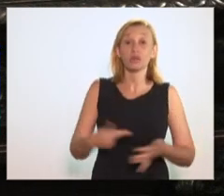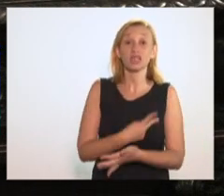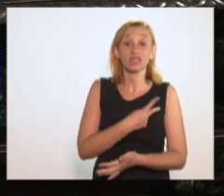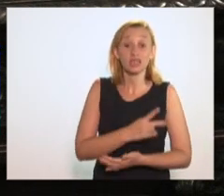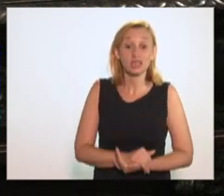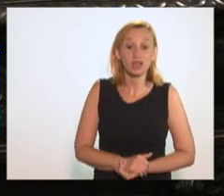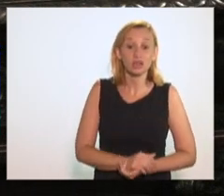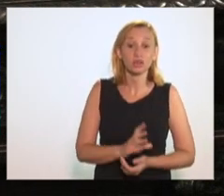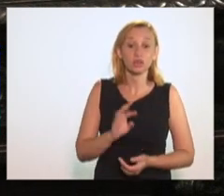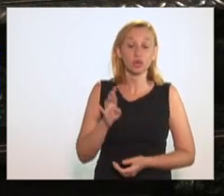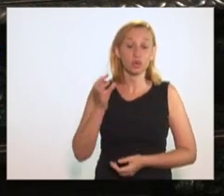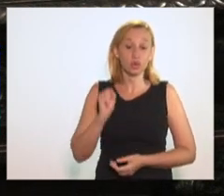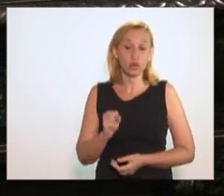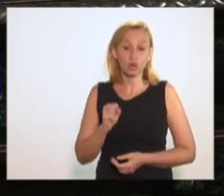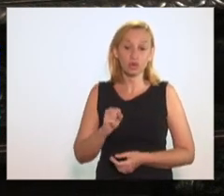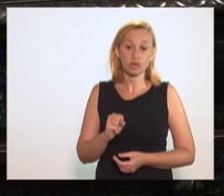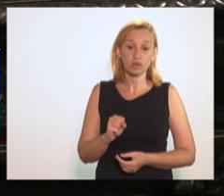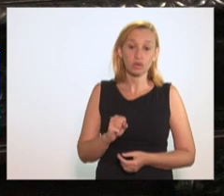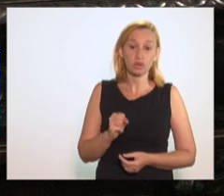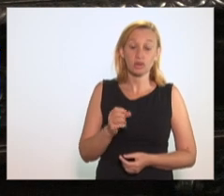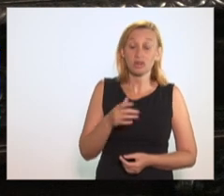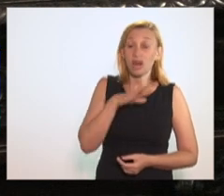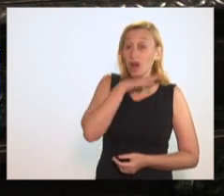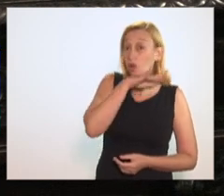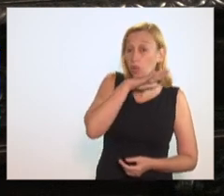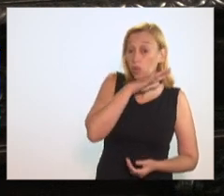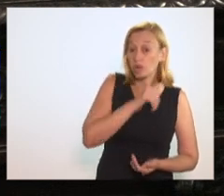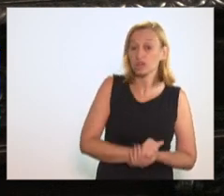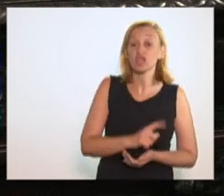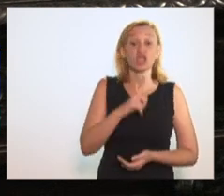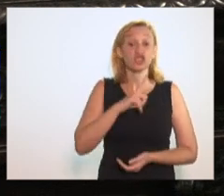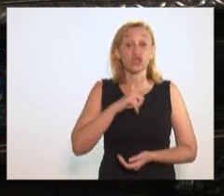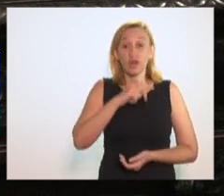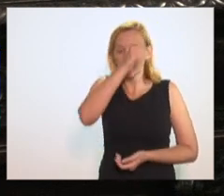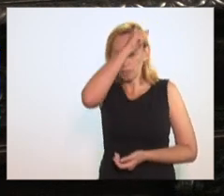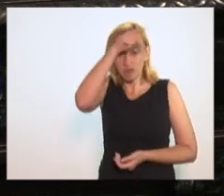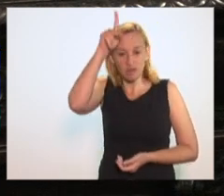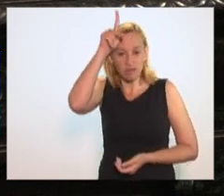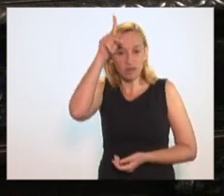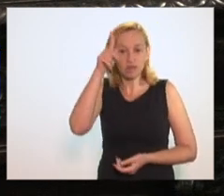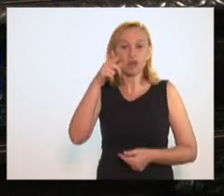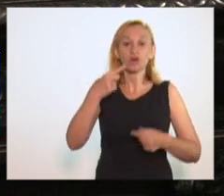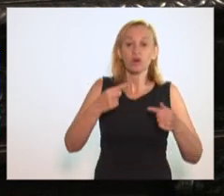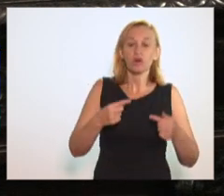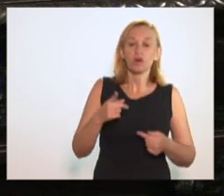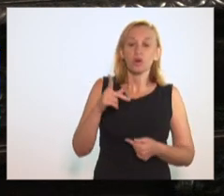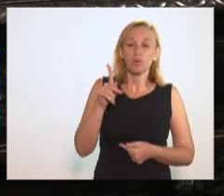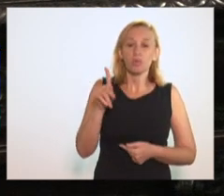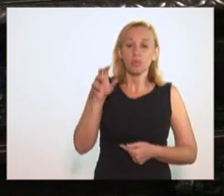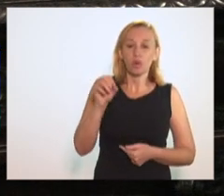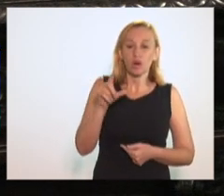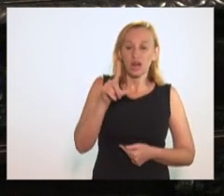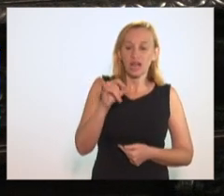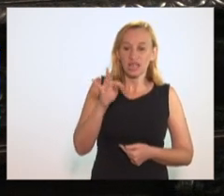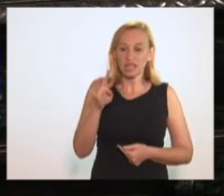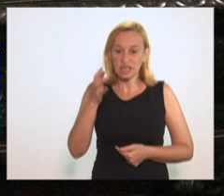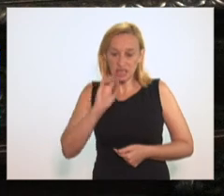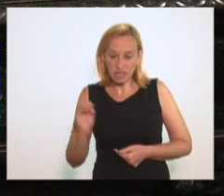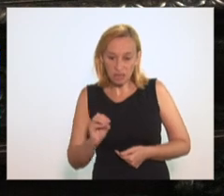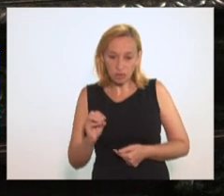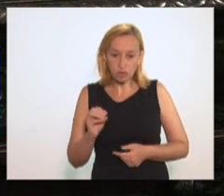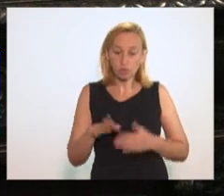os consórcios faliram porque tiveram prefeitos politizando esse processo, tiveram